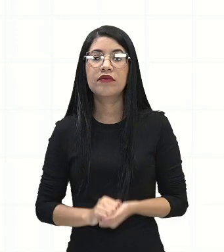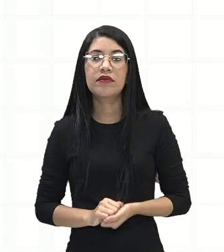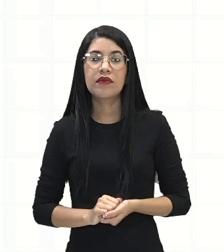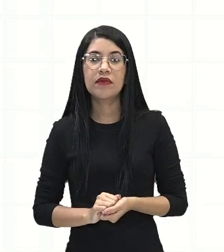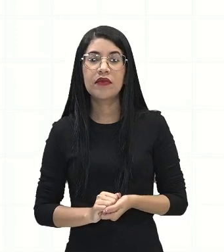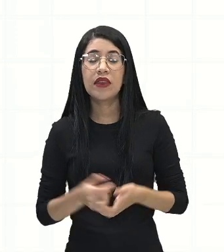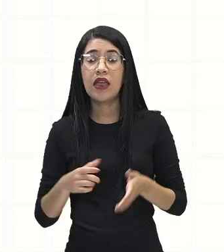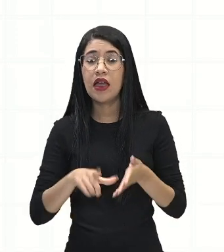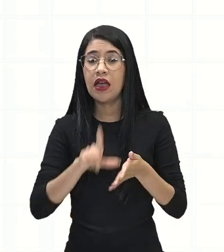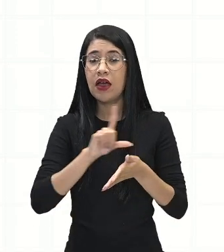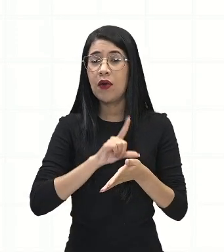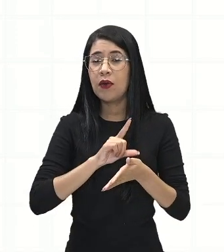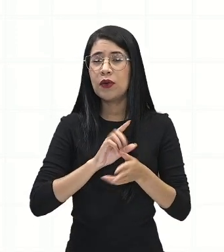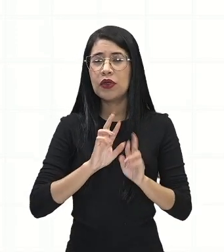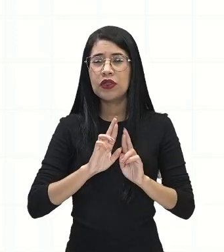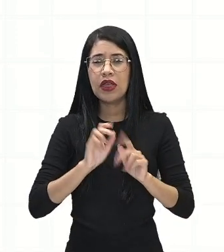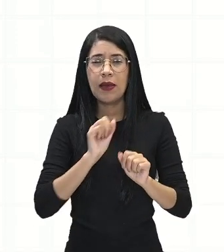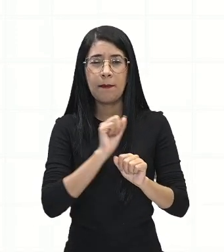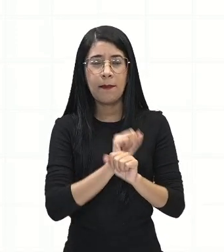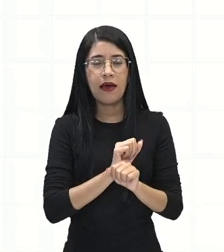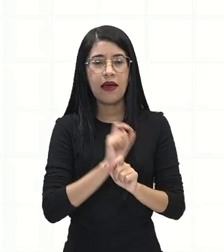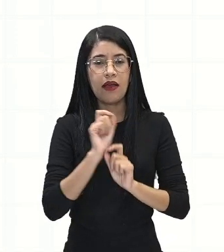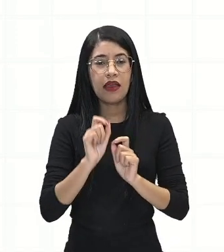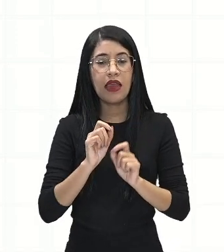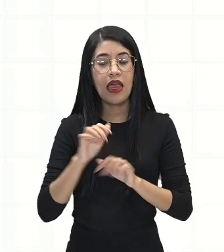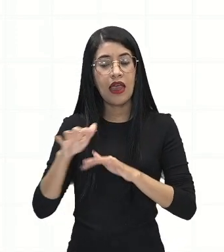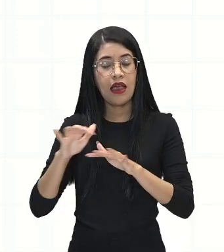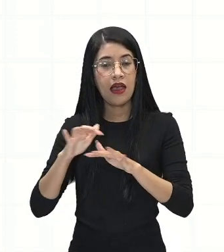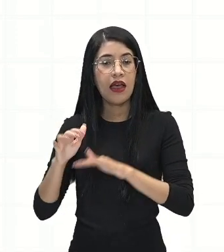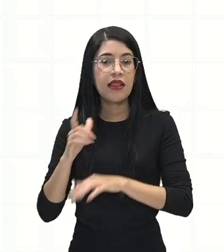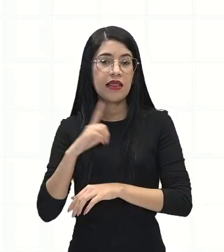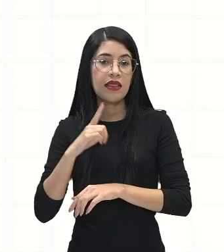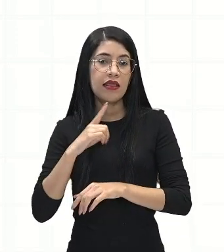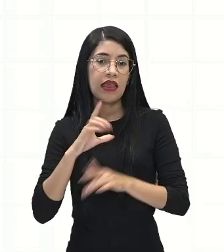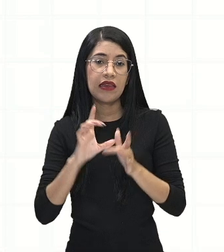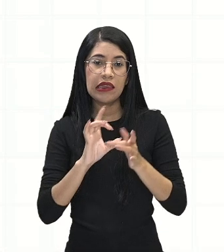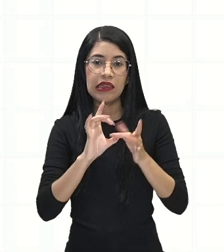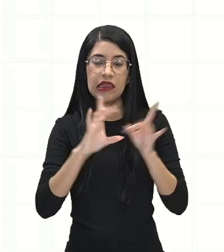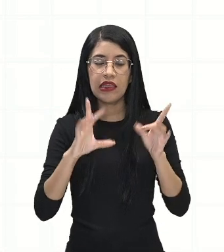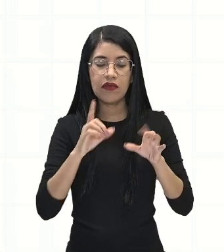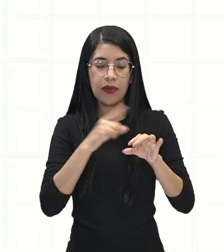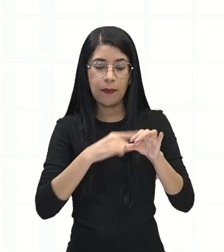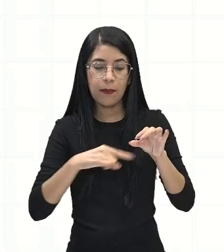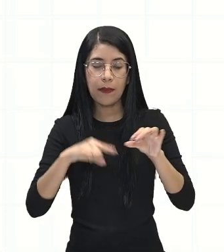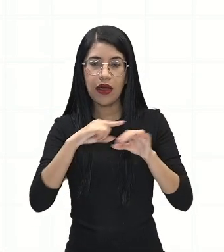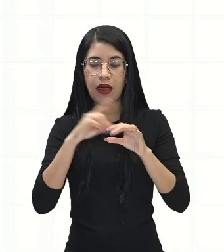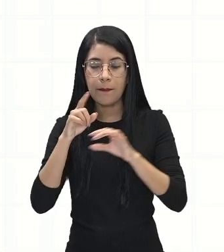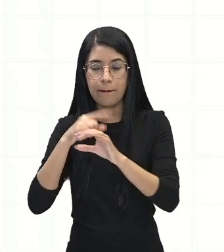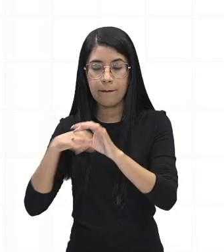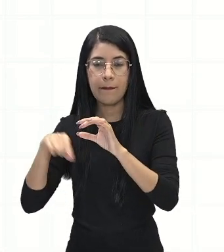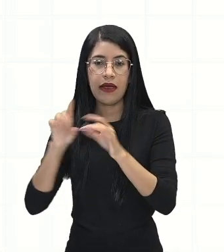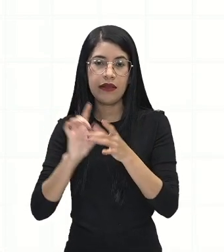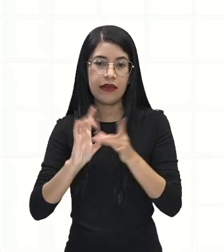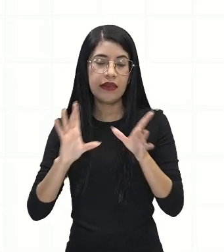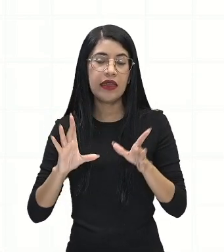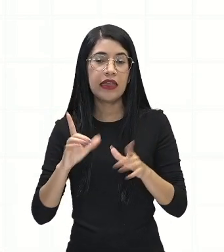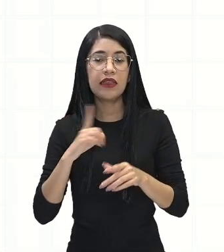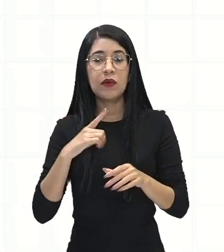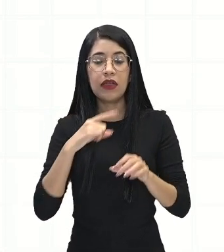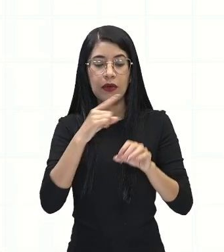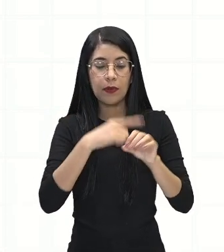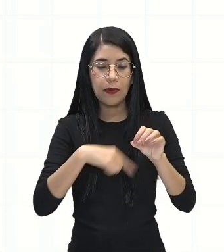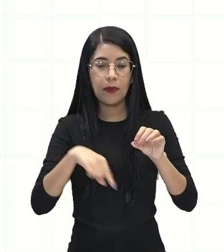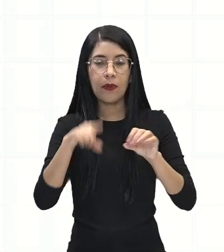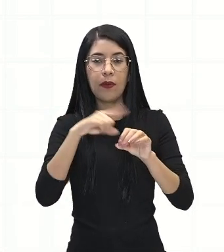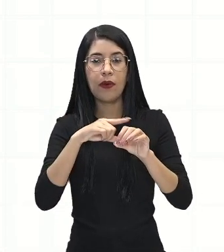das roldanas fixas, as móveis possuem o eixo livre. Dessa maneira, possuem movimento de